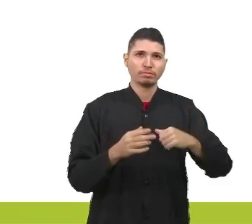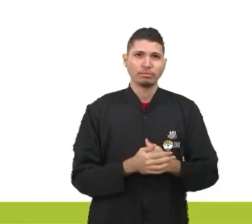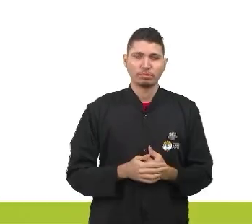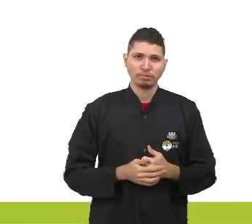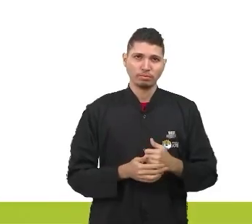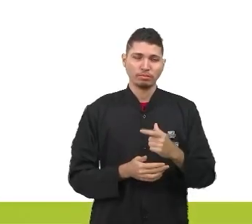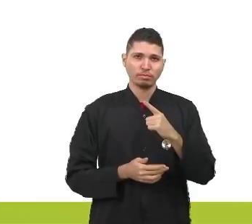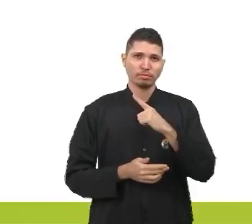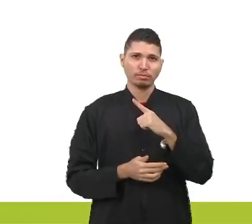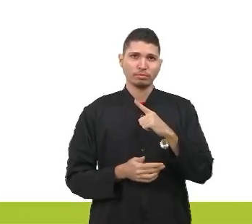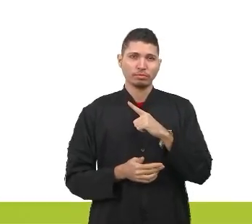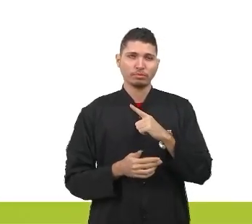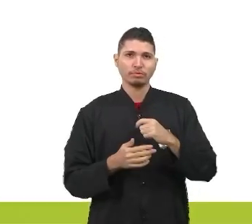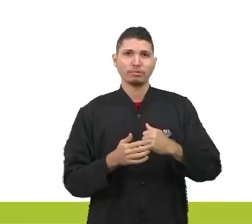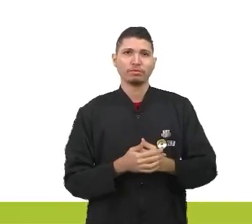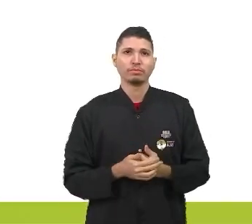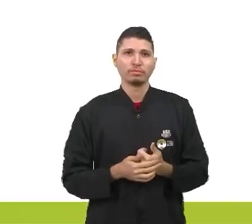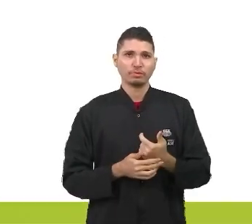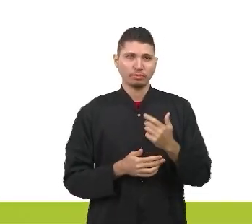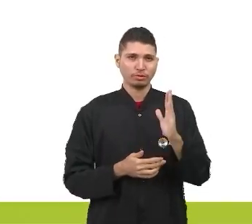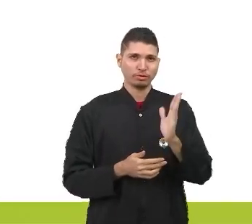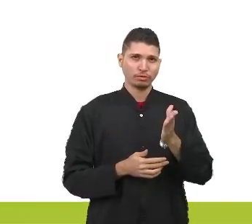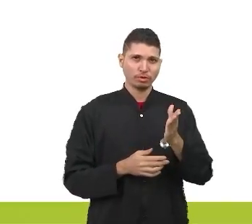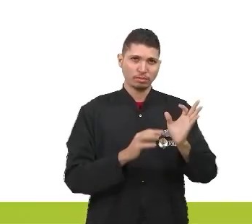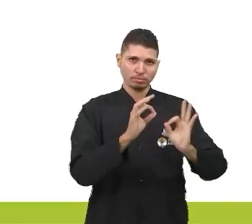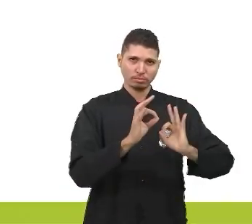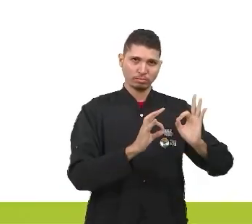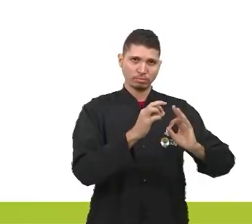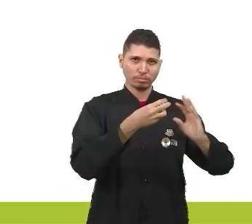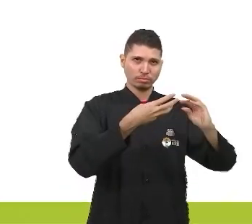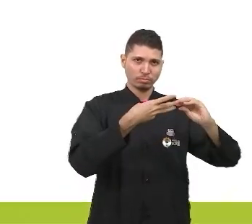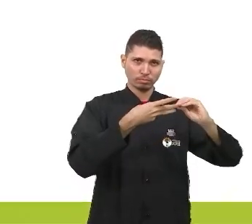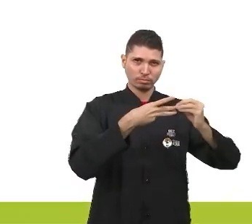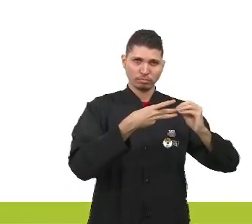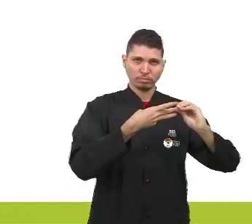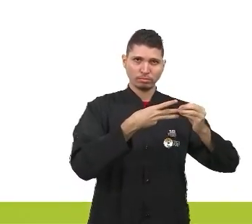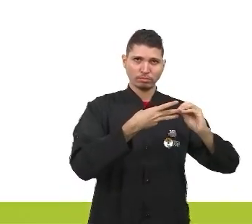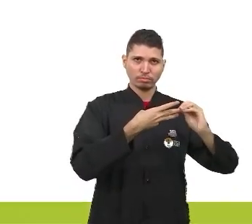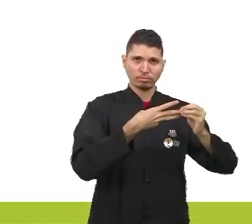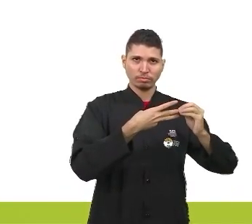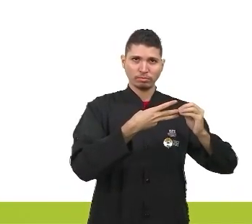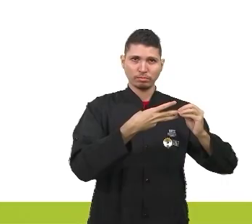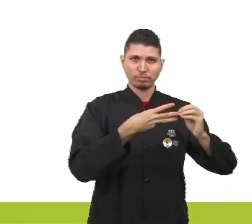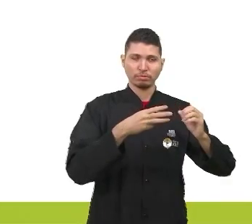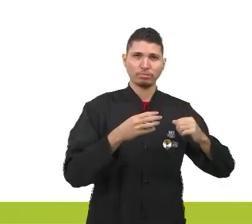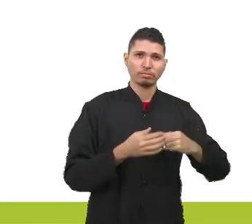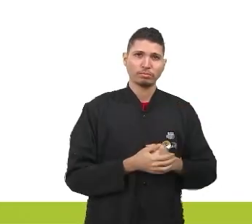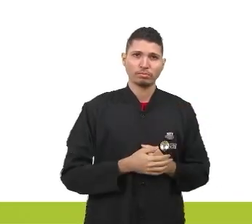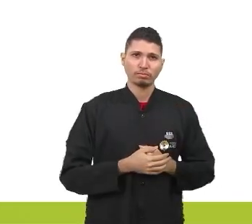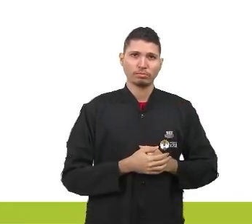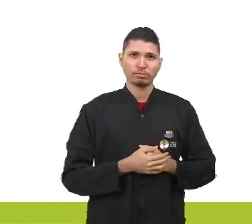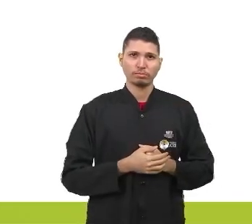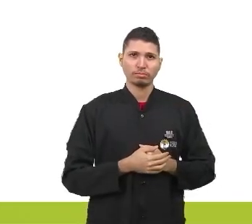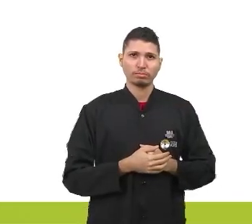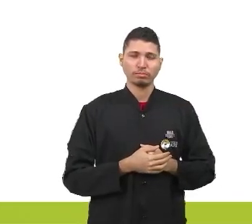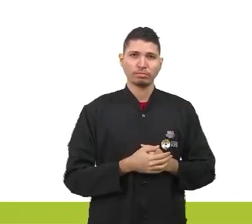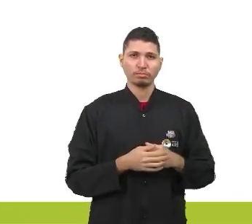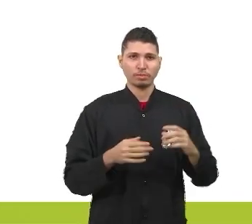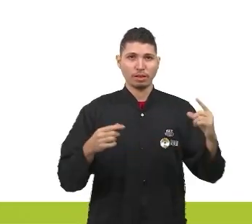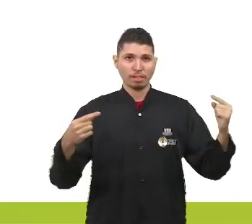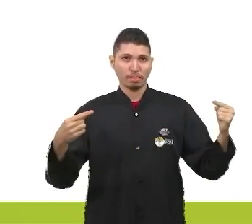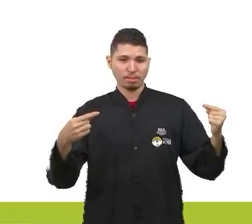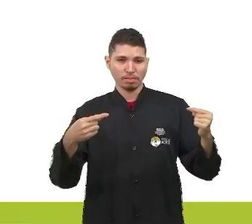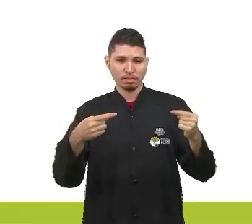célula já diferenciada, uma célula gamética, recebe a informação genética de uma